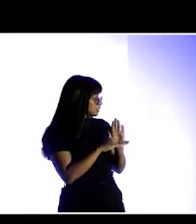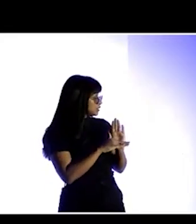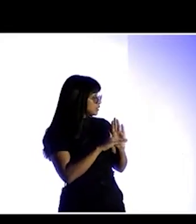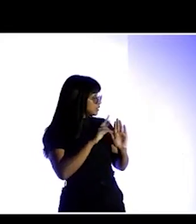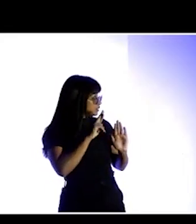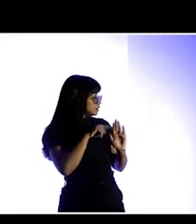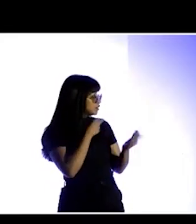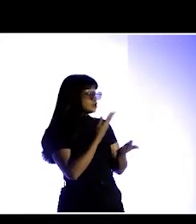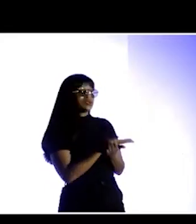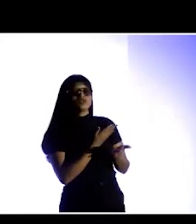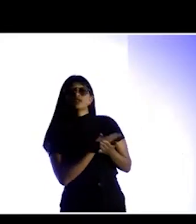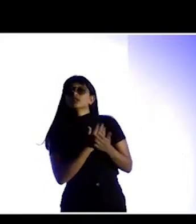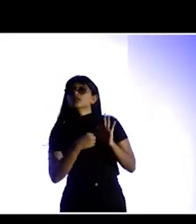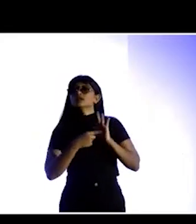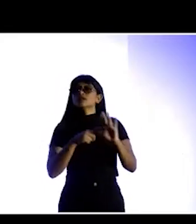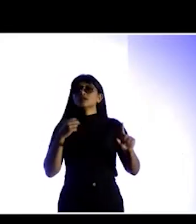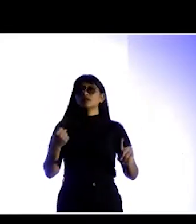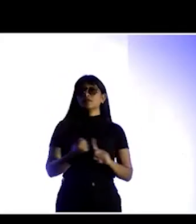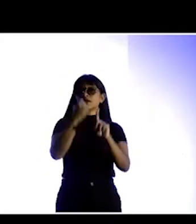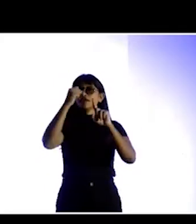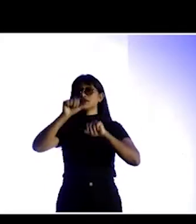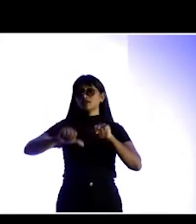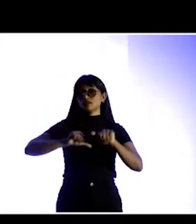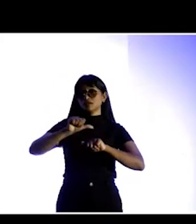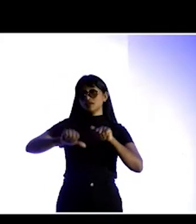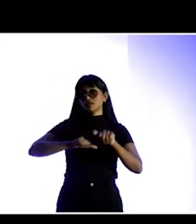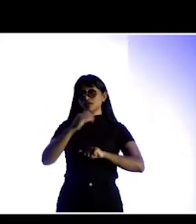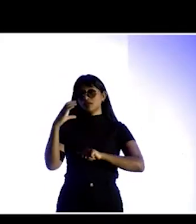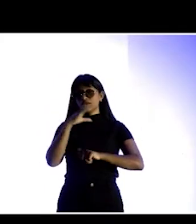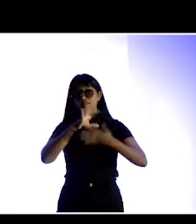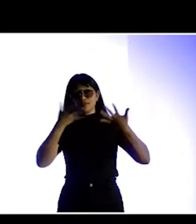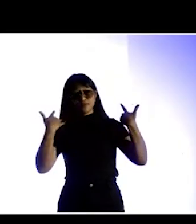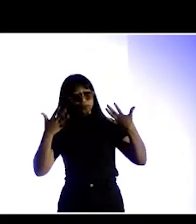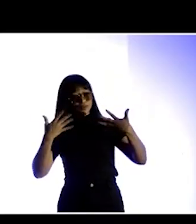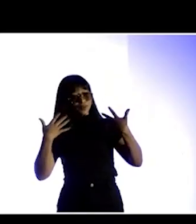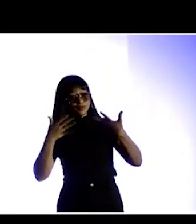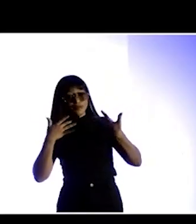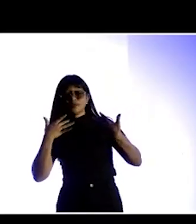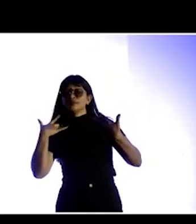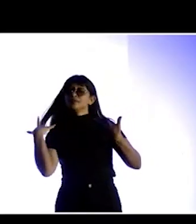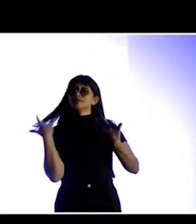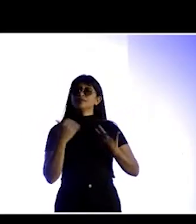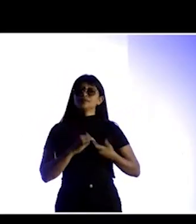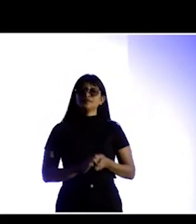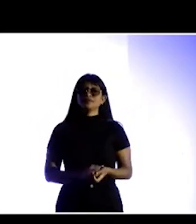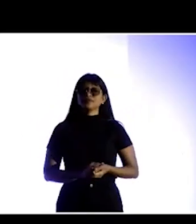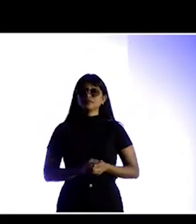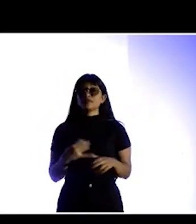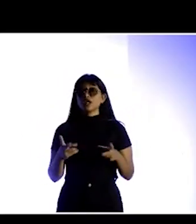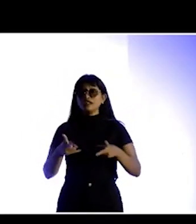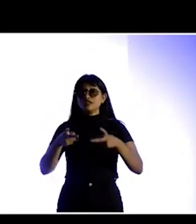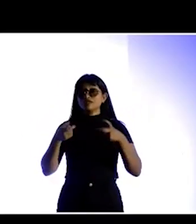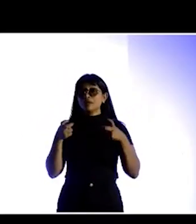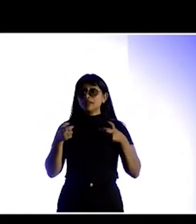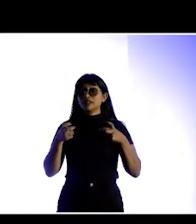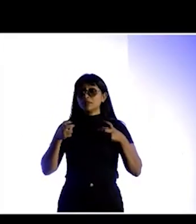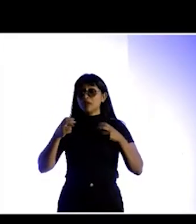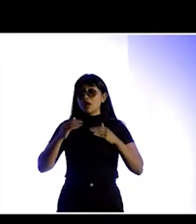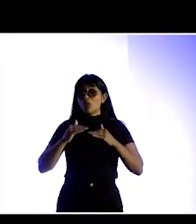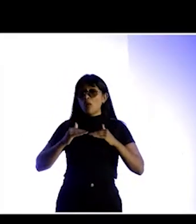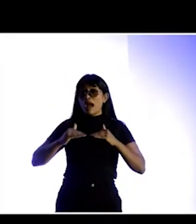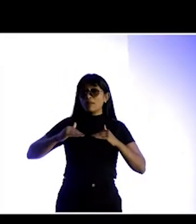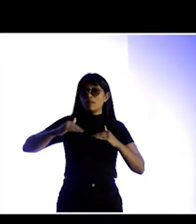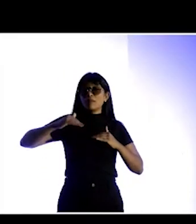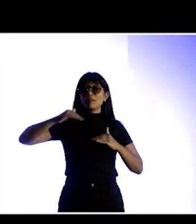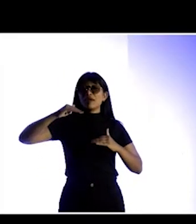mostra o impacto da mudança do clima na disponibilidade hídrica, né, uma situação bem similar. Né, a gente vai ter aumento de evapotranspiração em praticamente